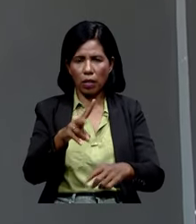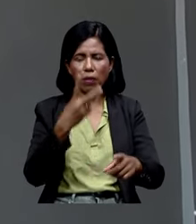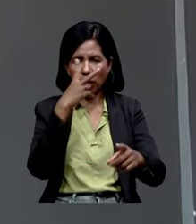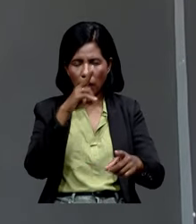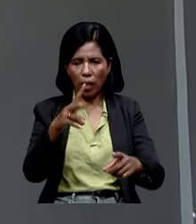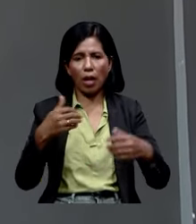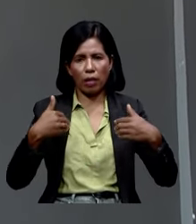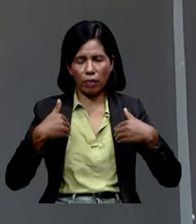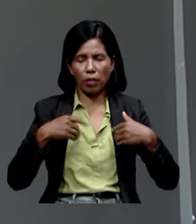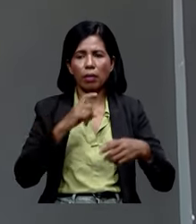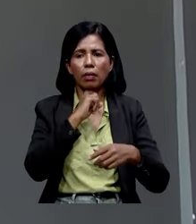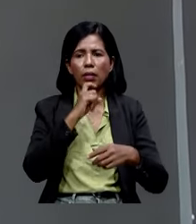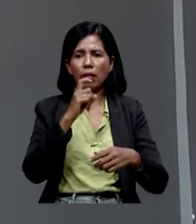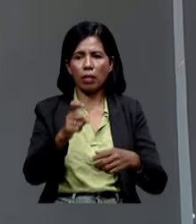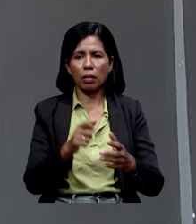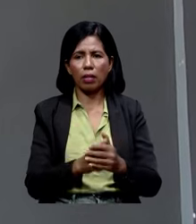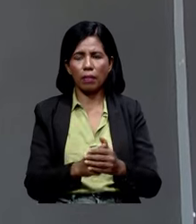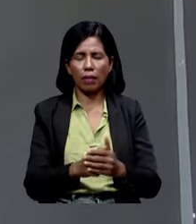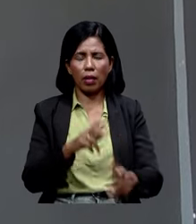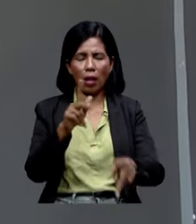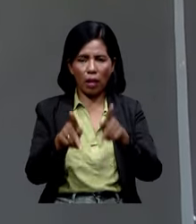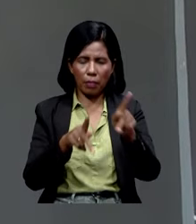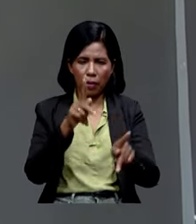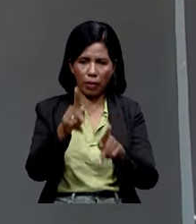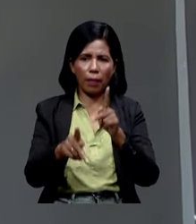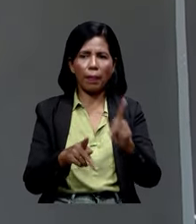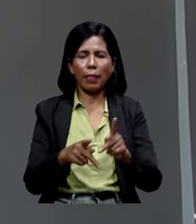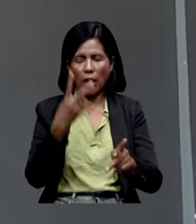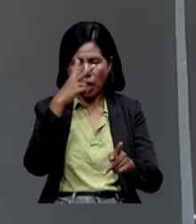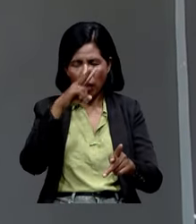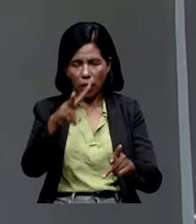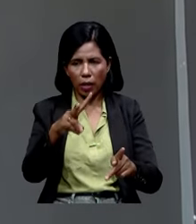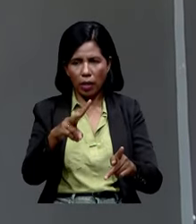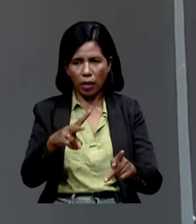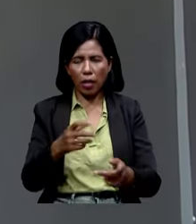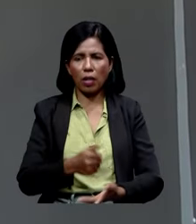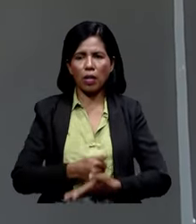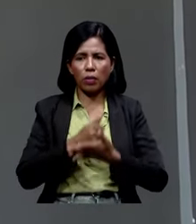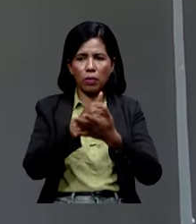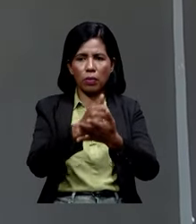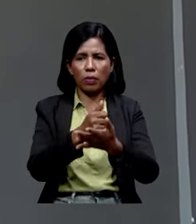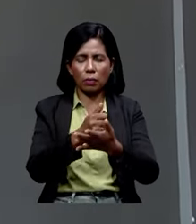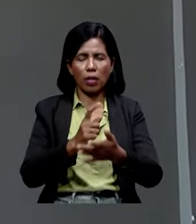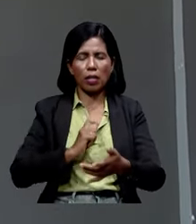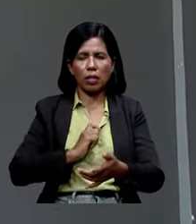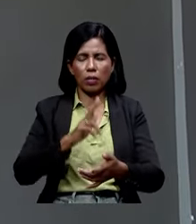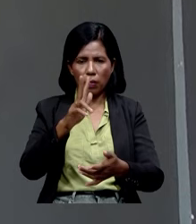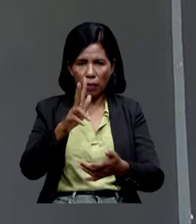ho liu rai tasi adat nai ne bem ao hare hela tau matan ba tasi tolu